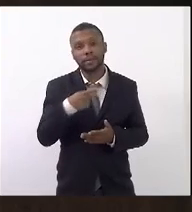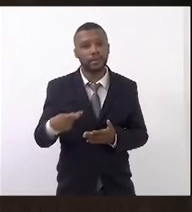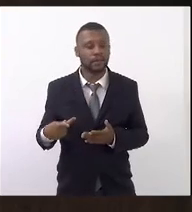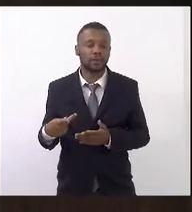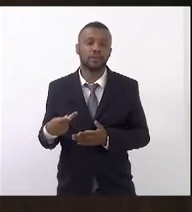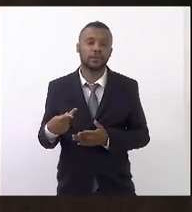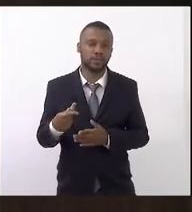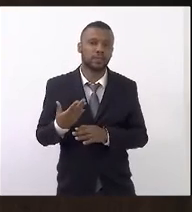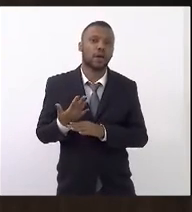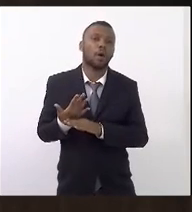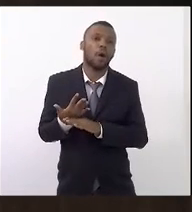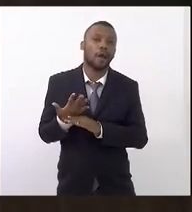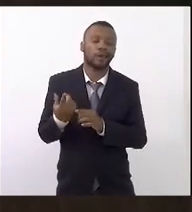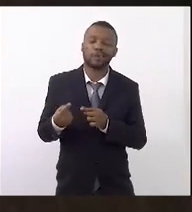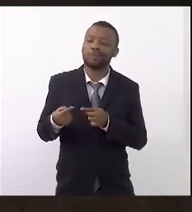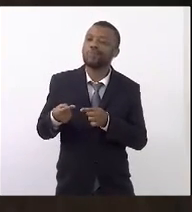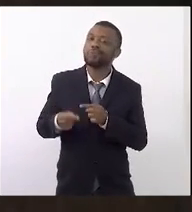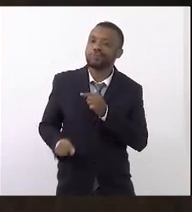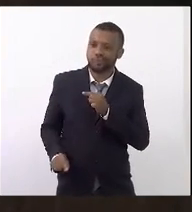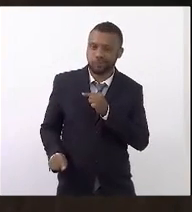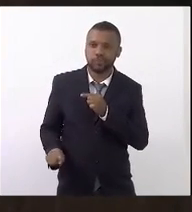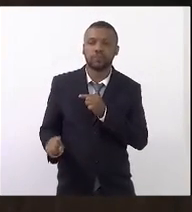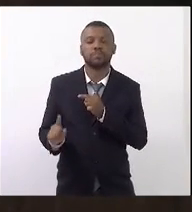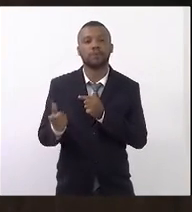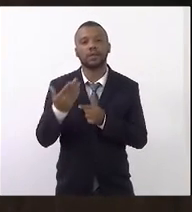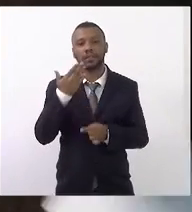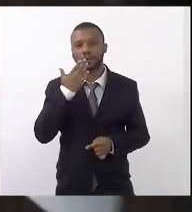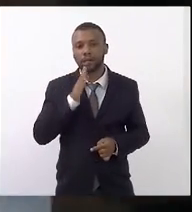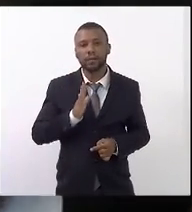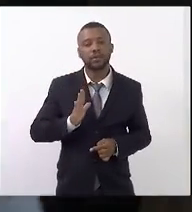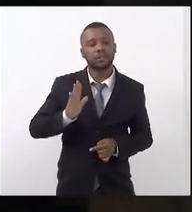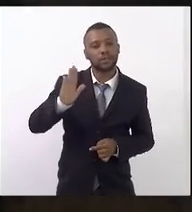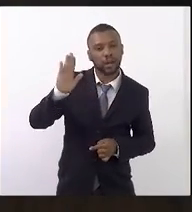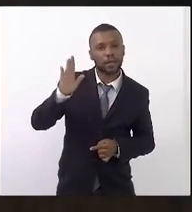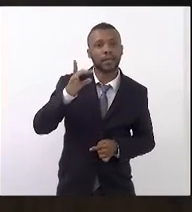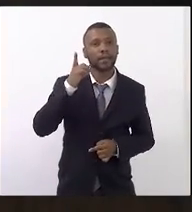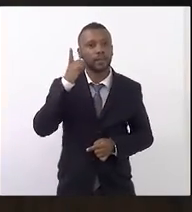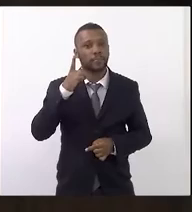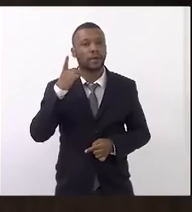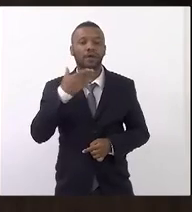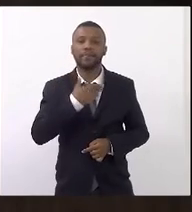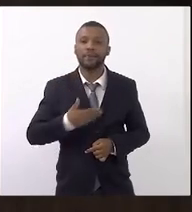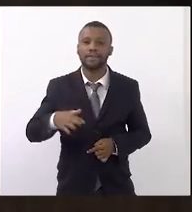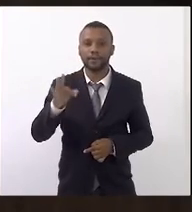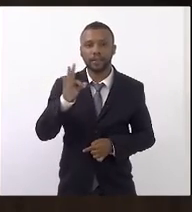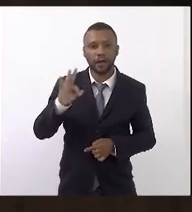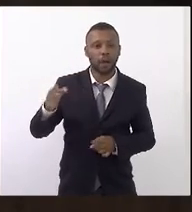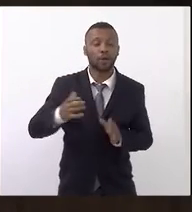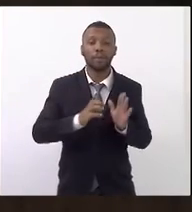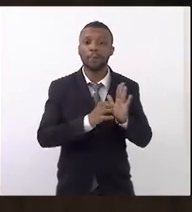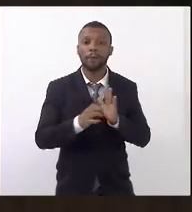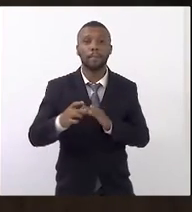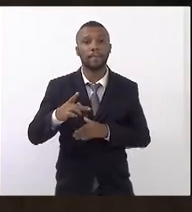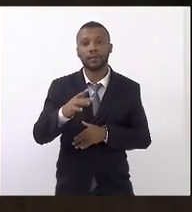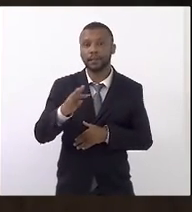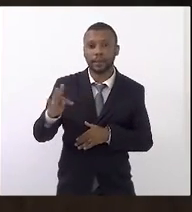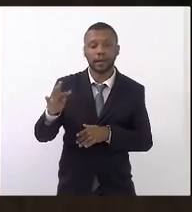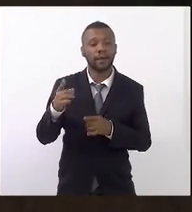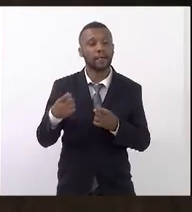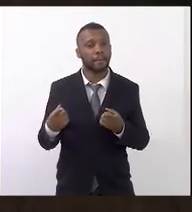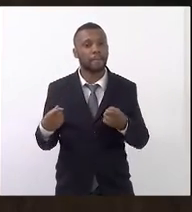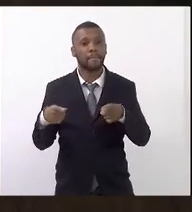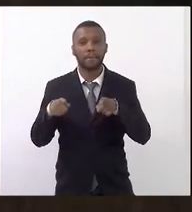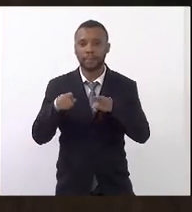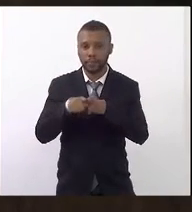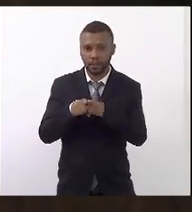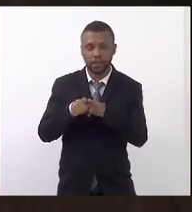se desincompatibilizou para ser candidato a deputado federal pelo Partido dos Trabalhadores, na parceria que ele